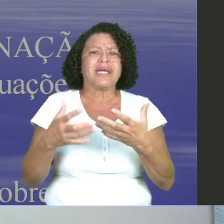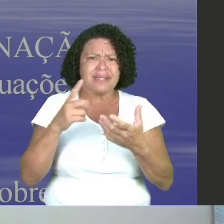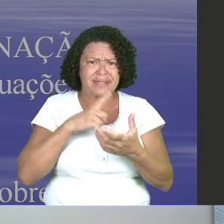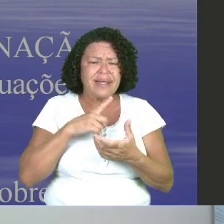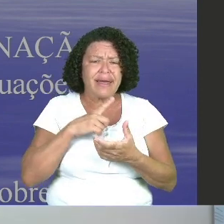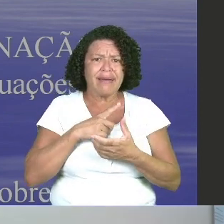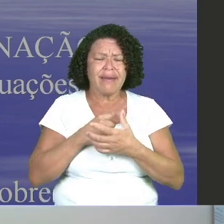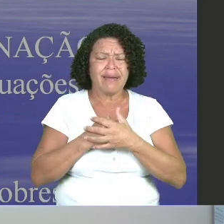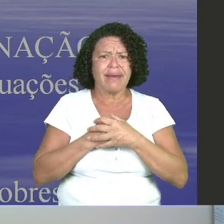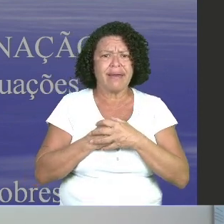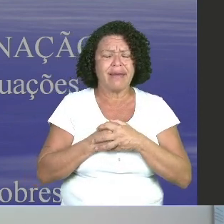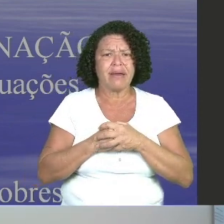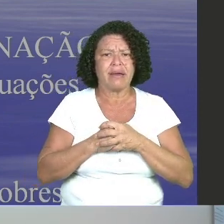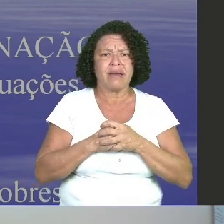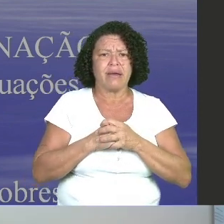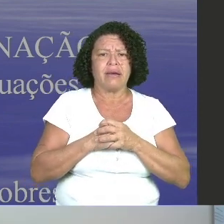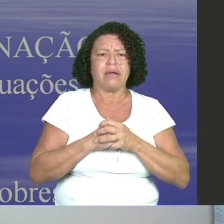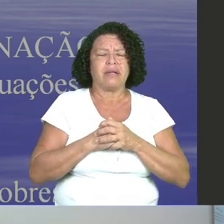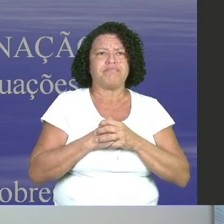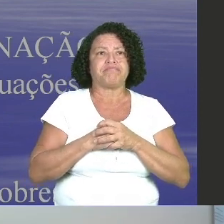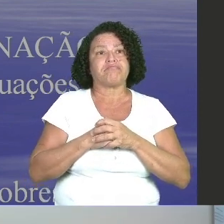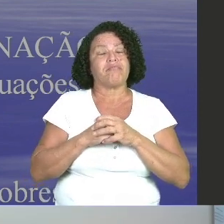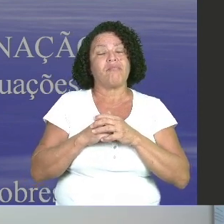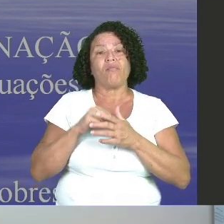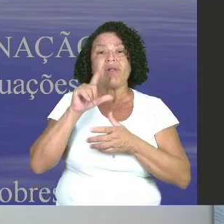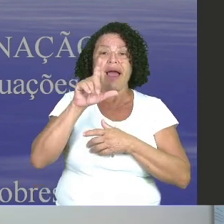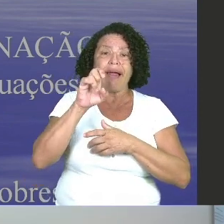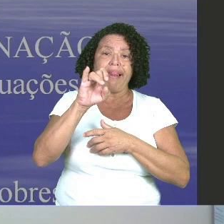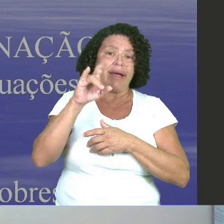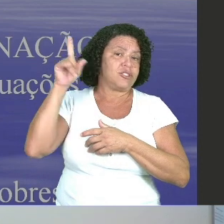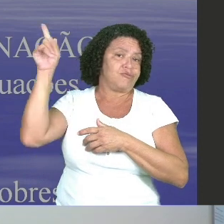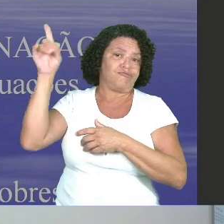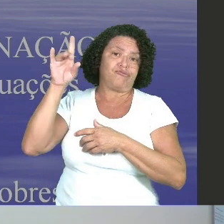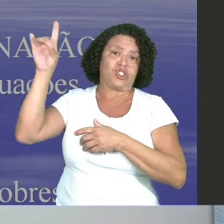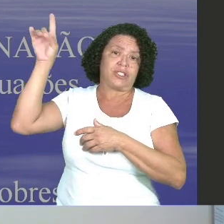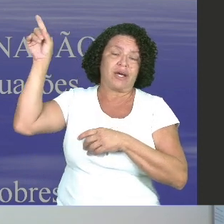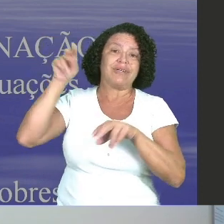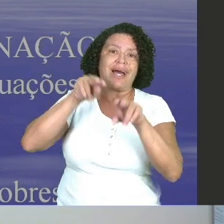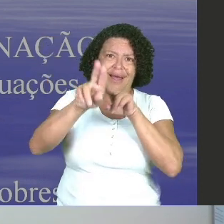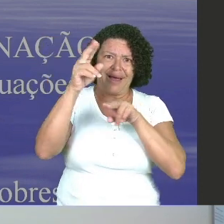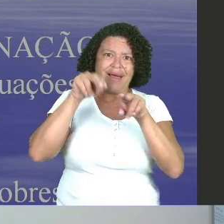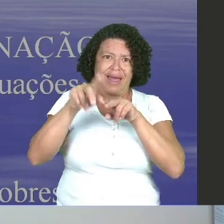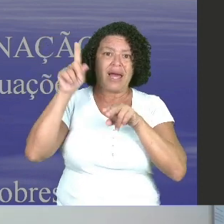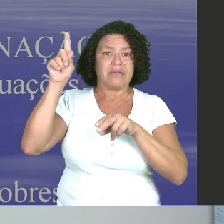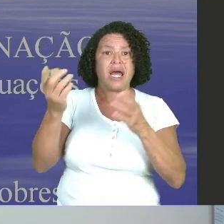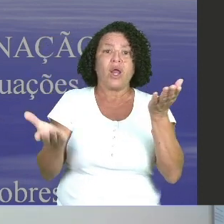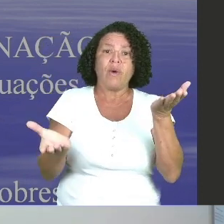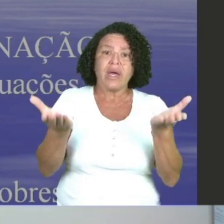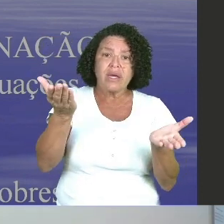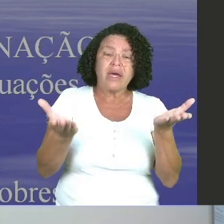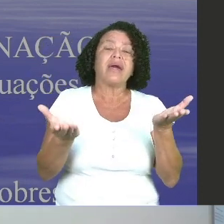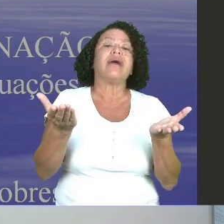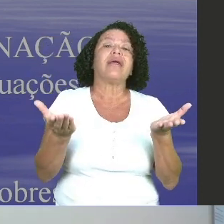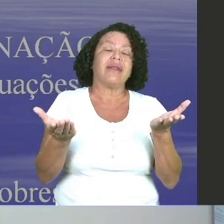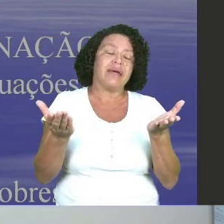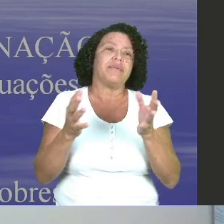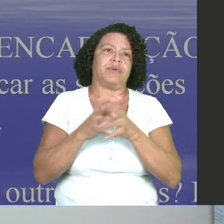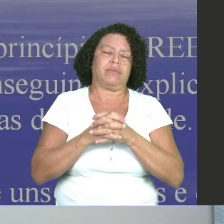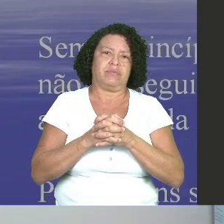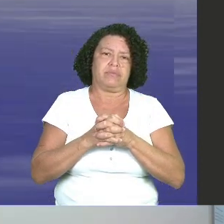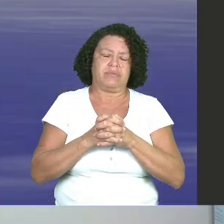isso? E são as leis de Deus. Além da reencarnação, é o equilíbrio com as leis de